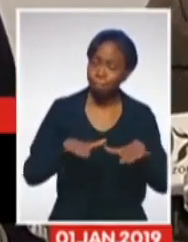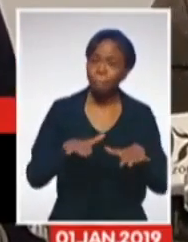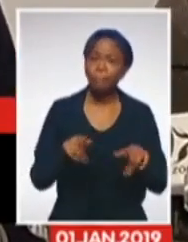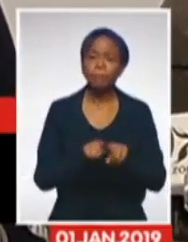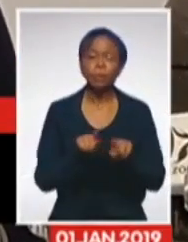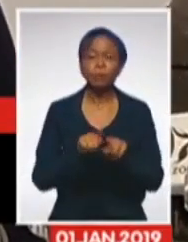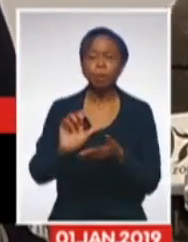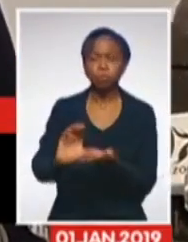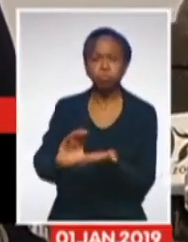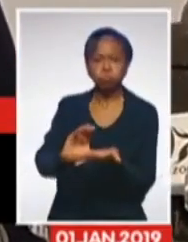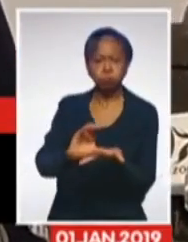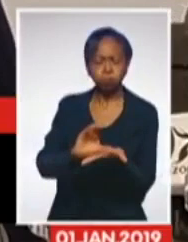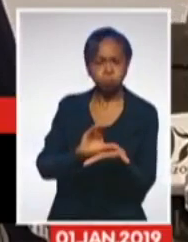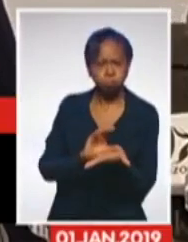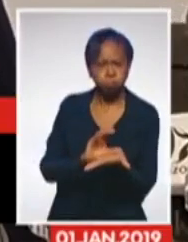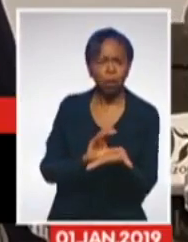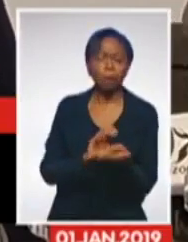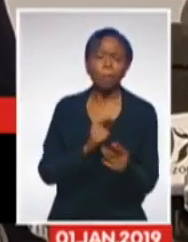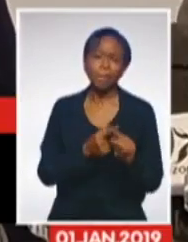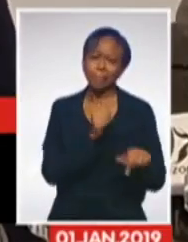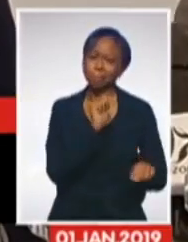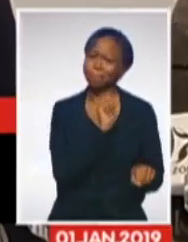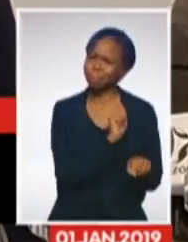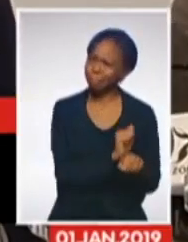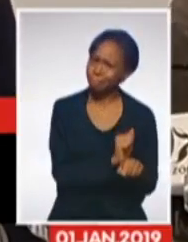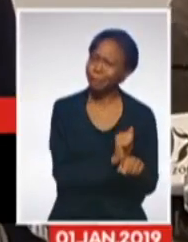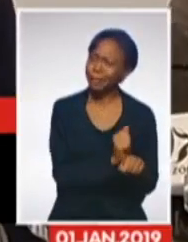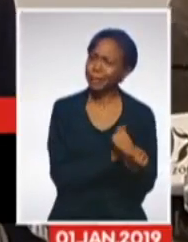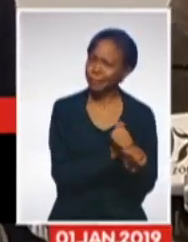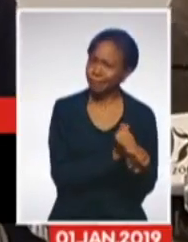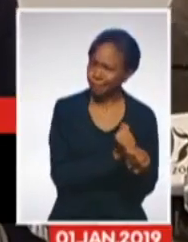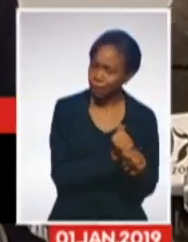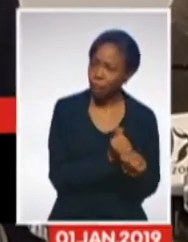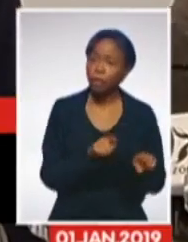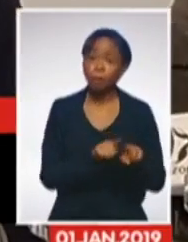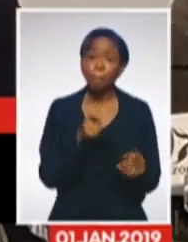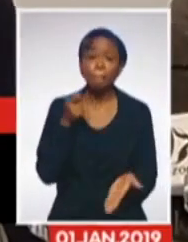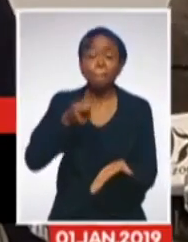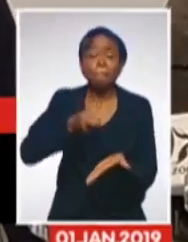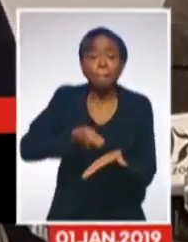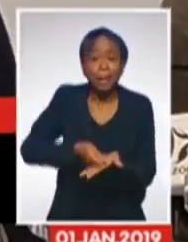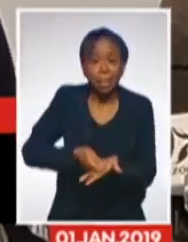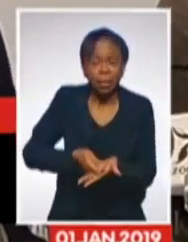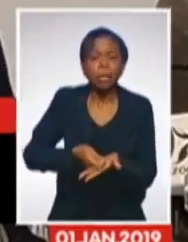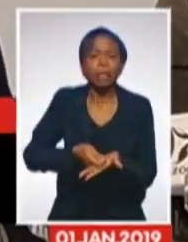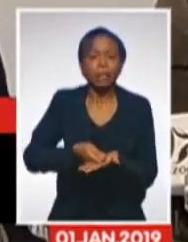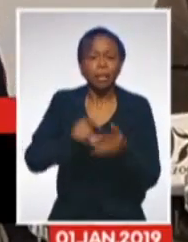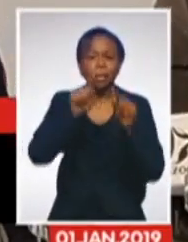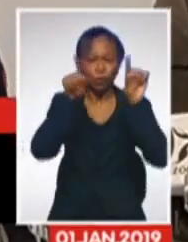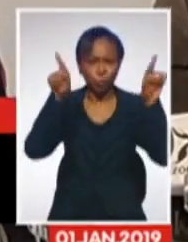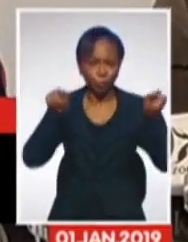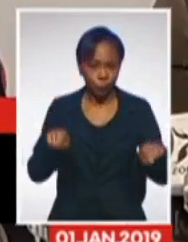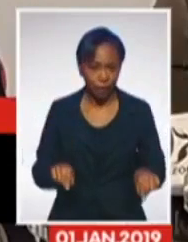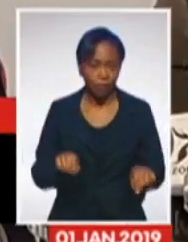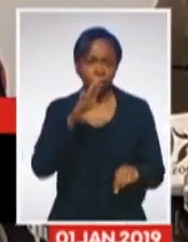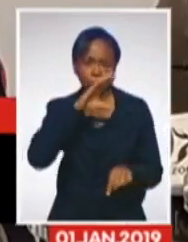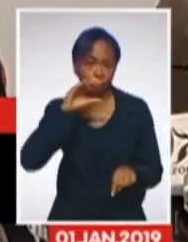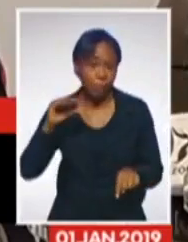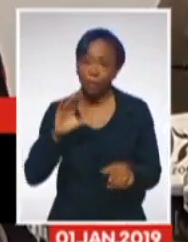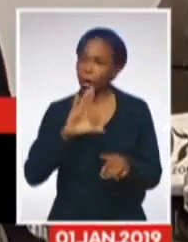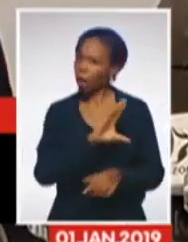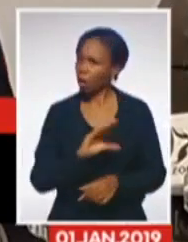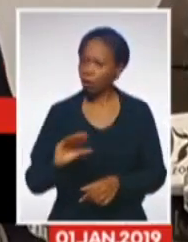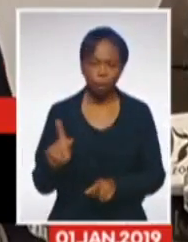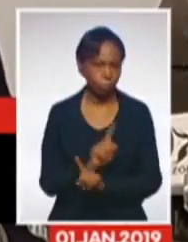anos, pagar o salário do funcionalismo sem atraso, fazer os repasses para as